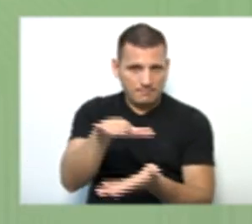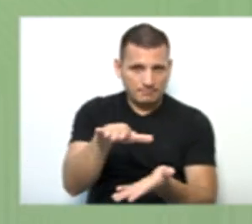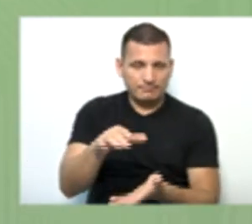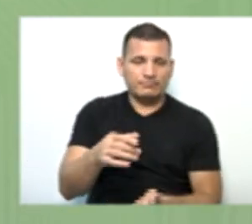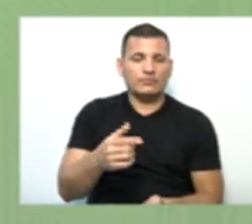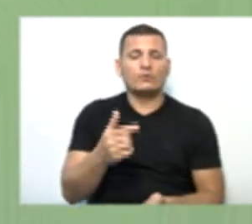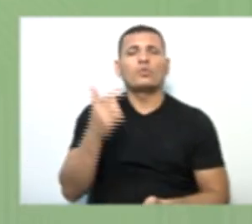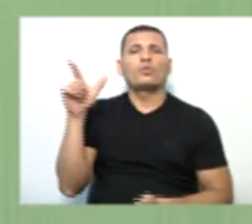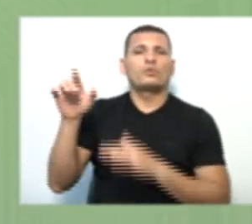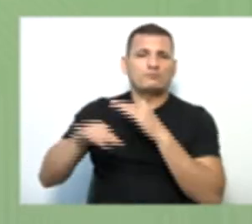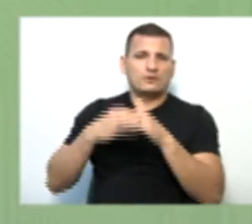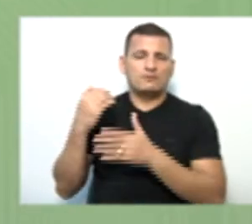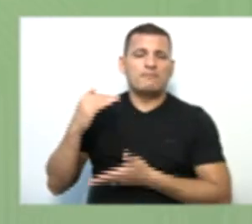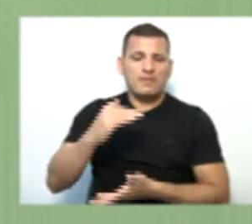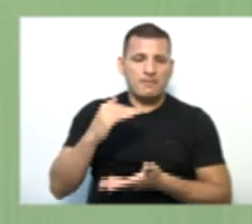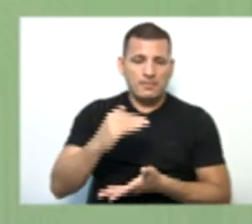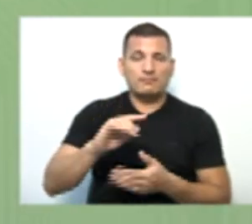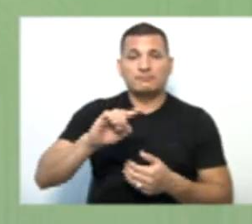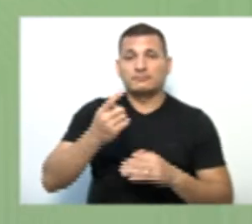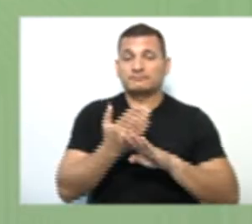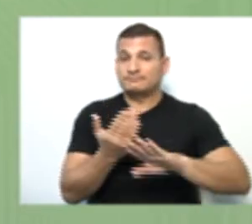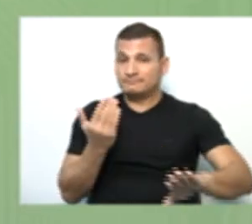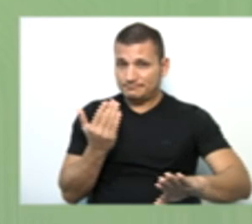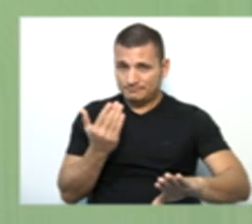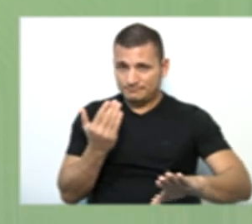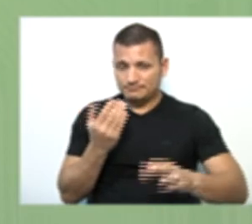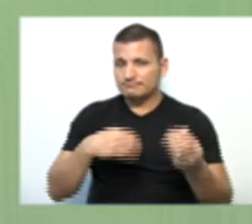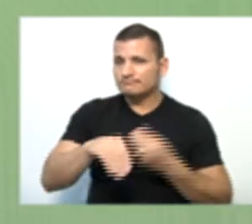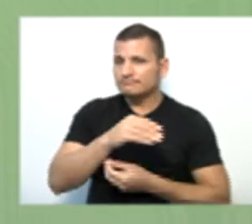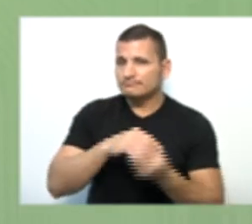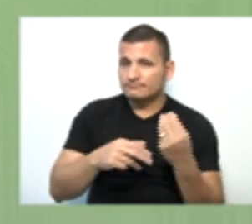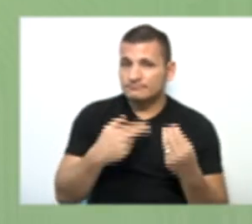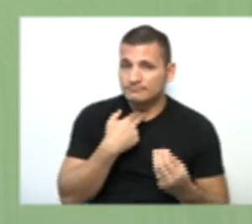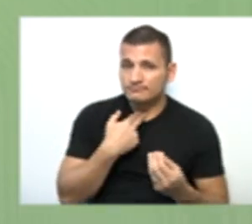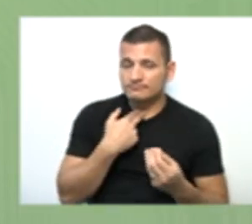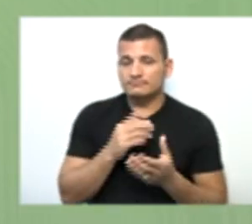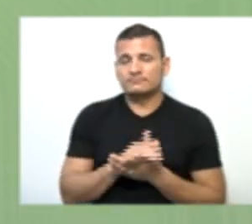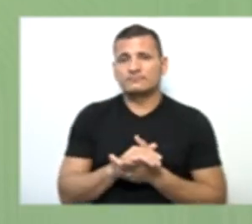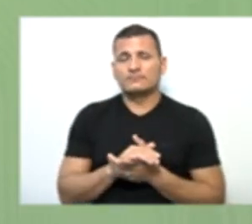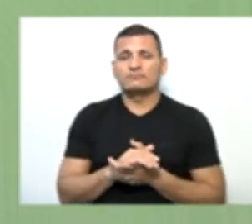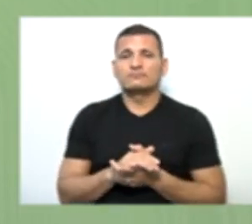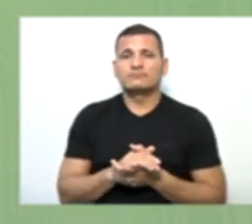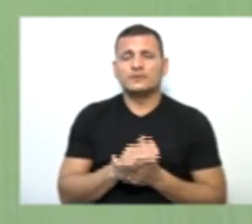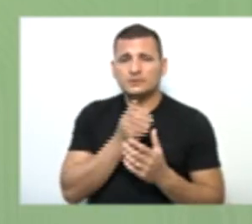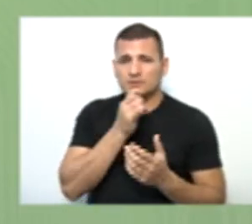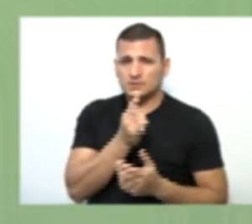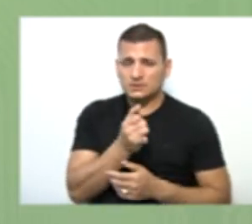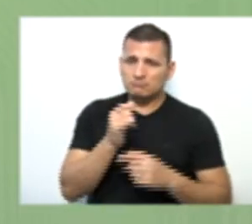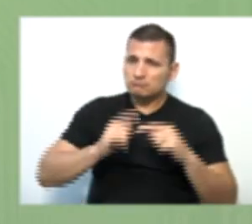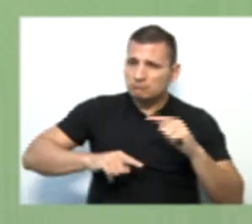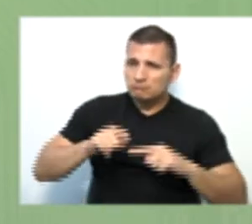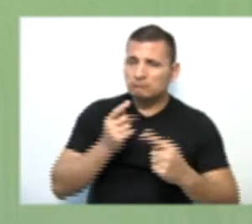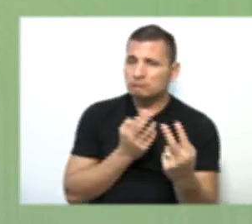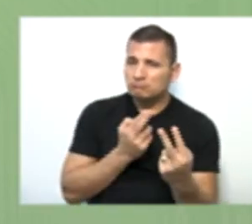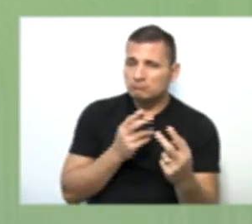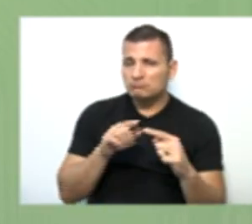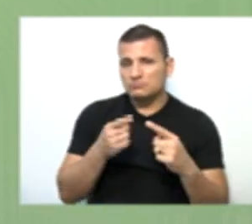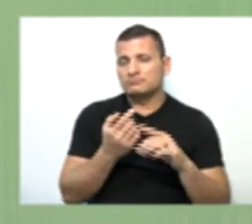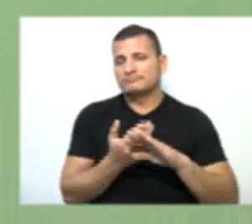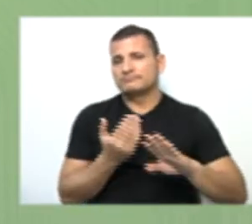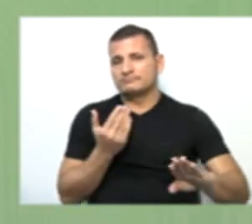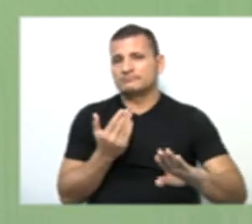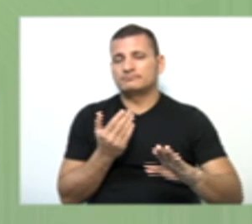separados. Mesmo que se refiram a produtos iguais e que pelas operações